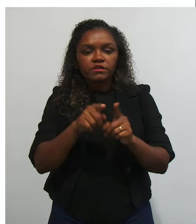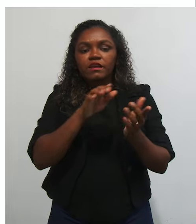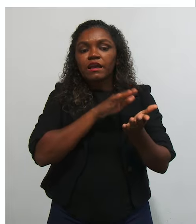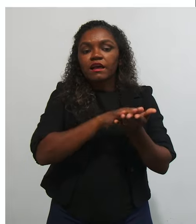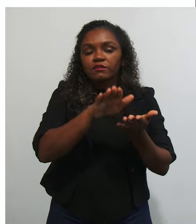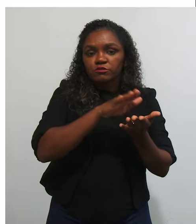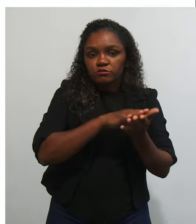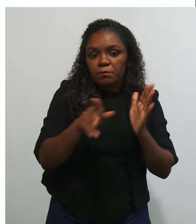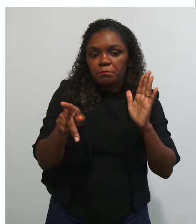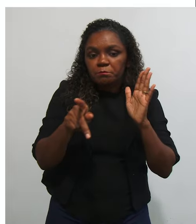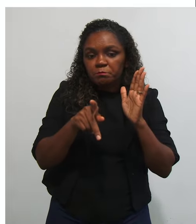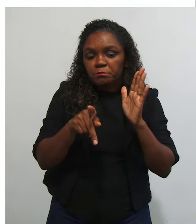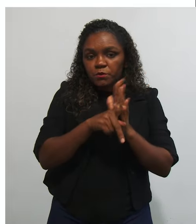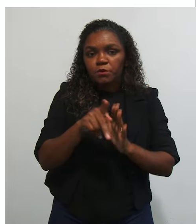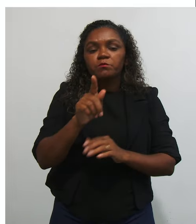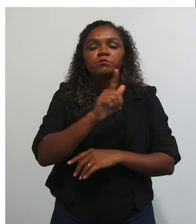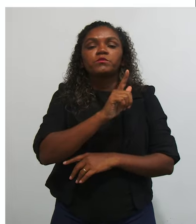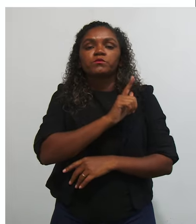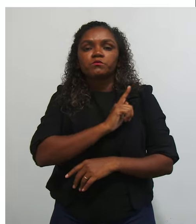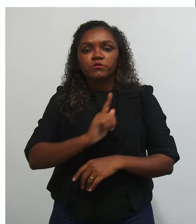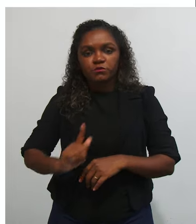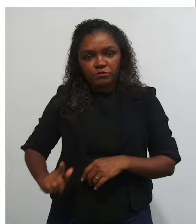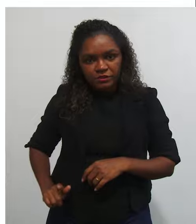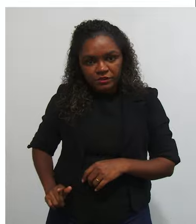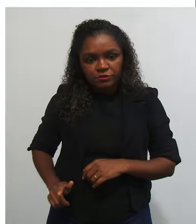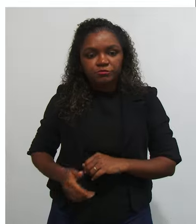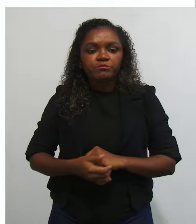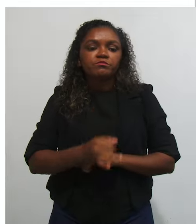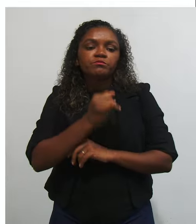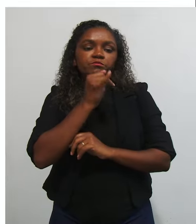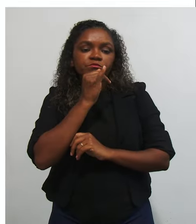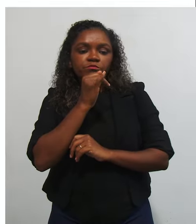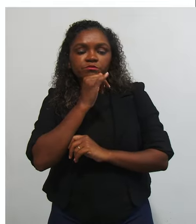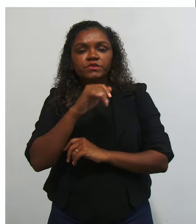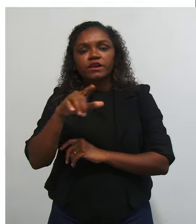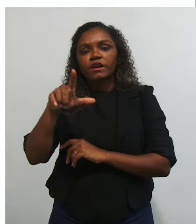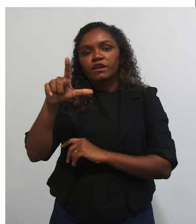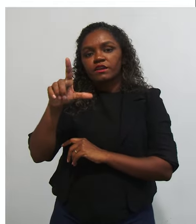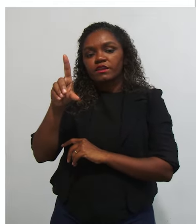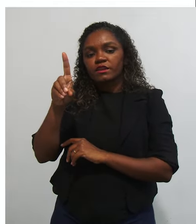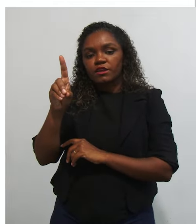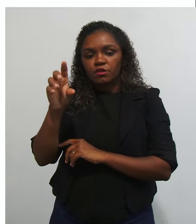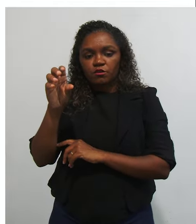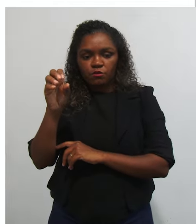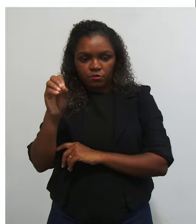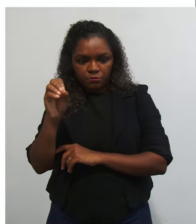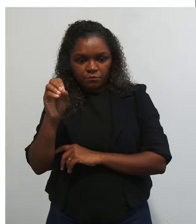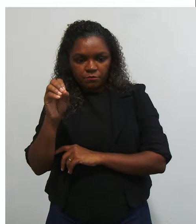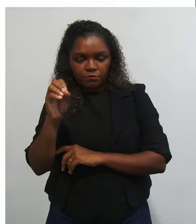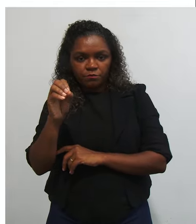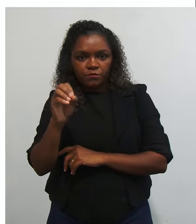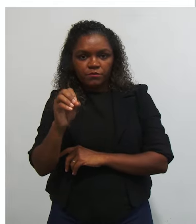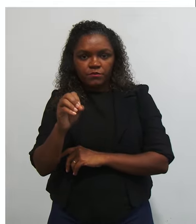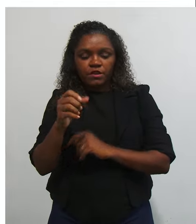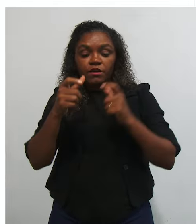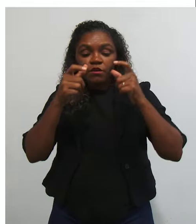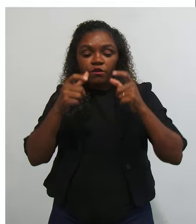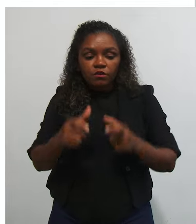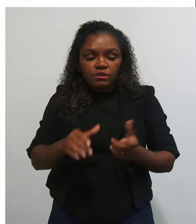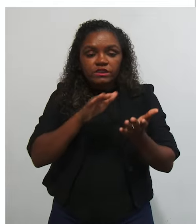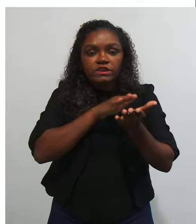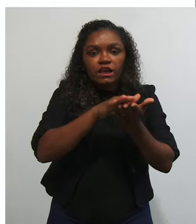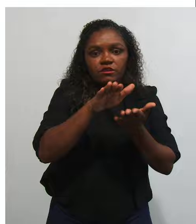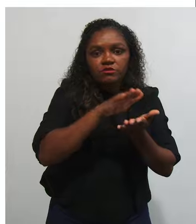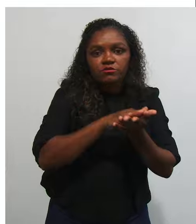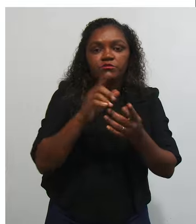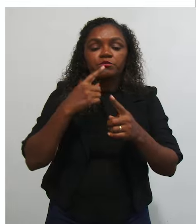é específico para a União, tá? Então, a LDO da União que determina essa localização do gasto. Por quê? Porque